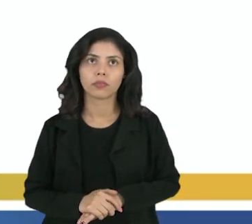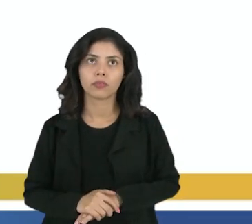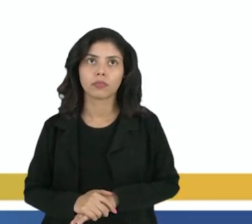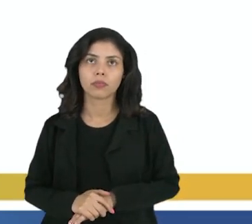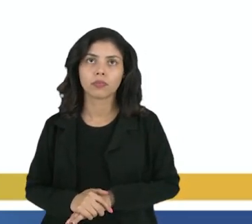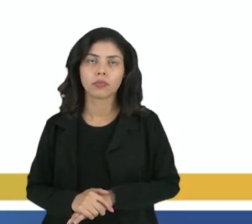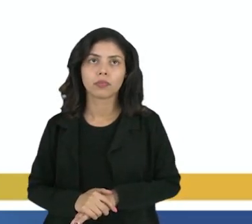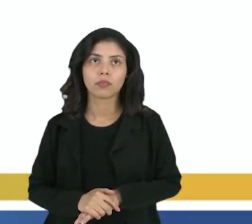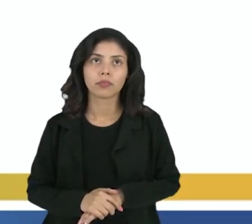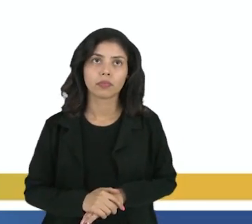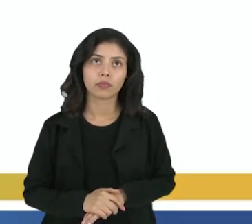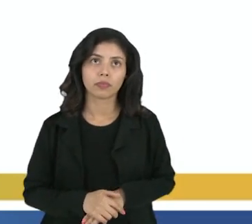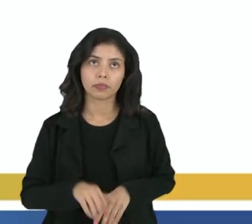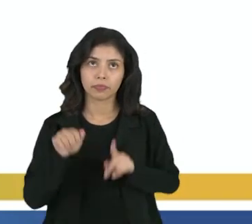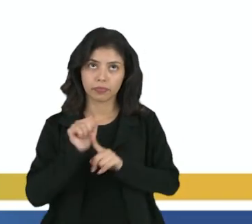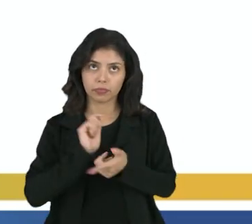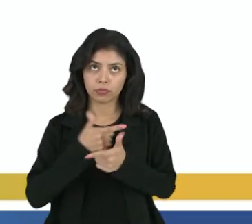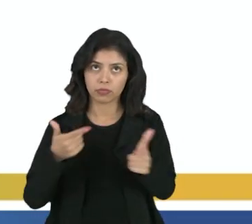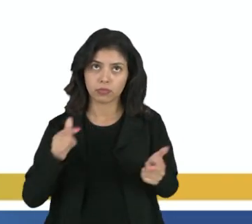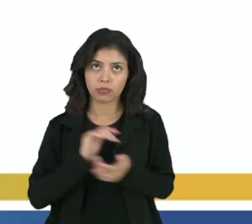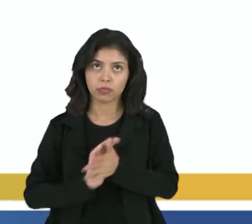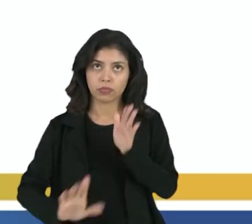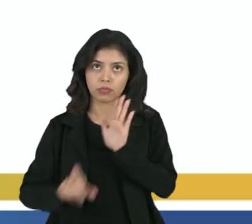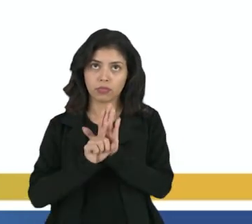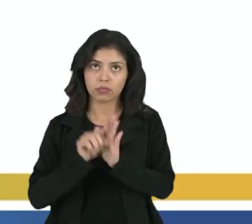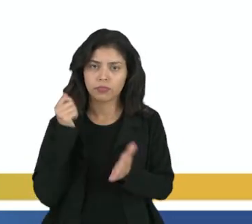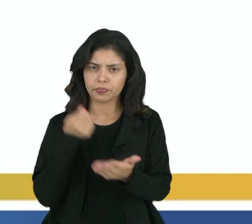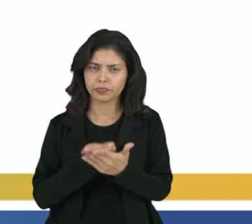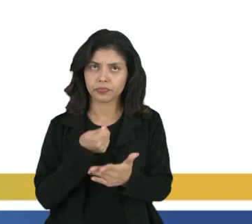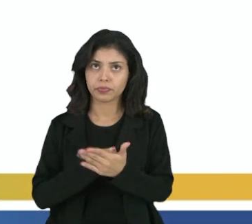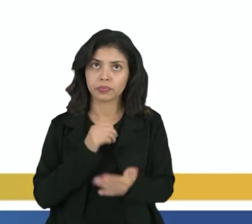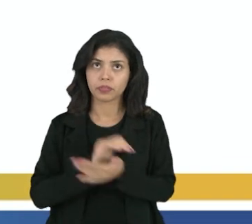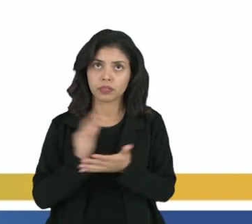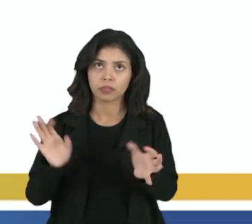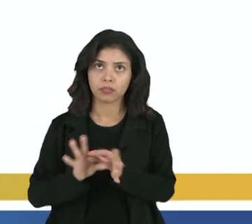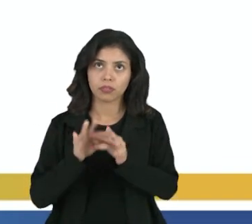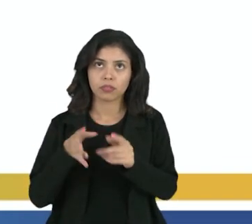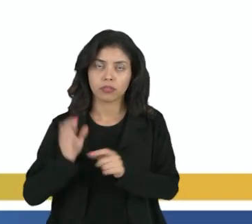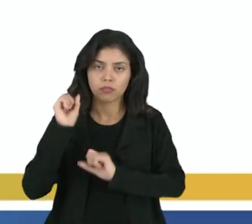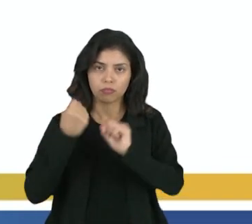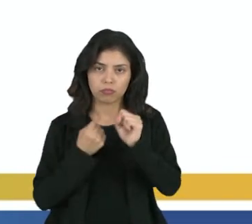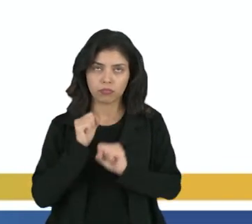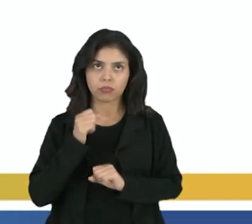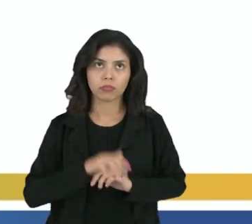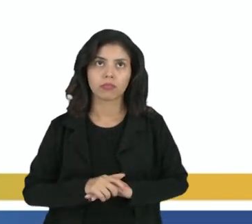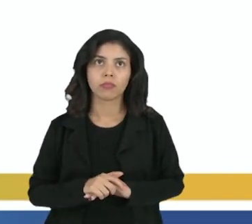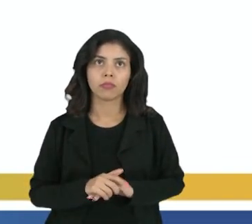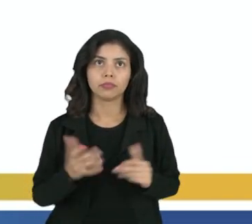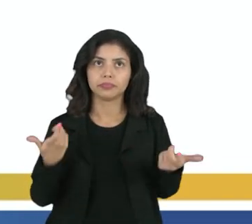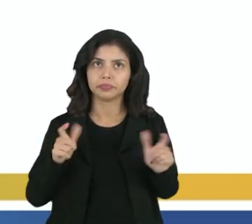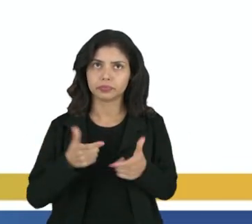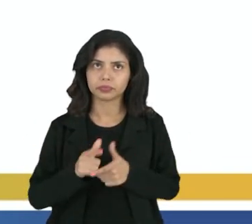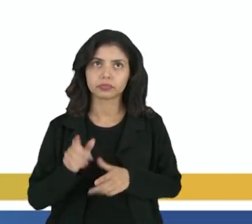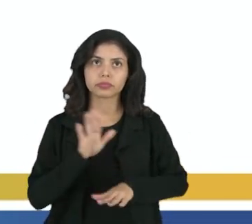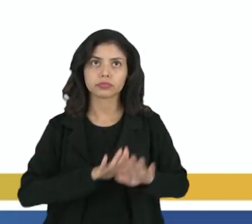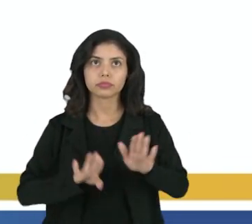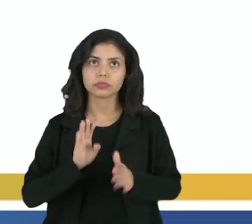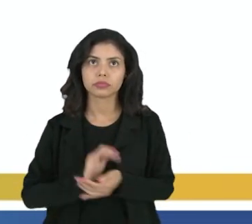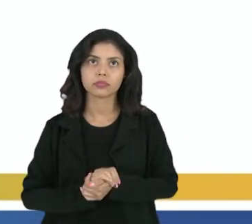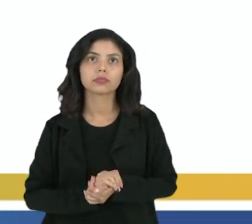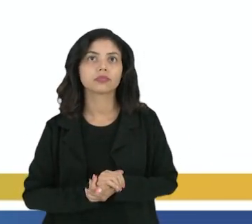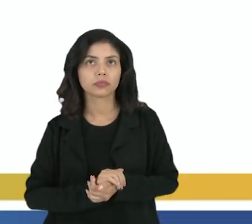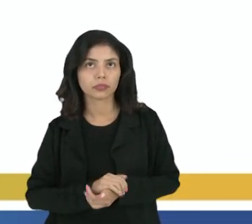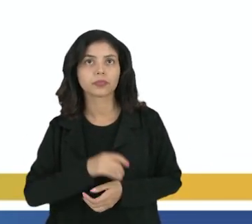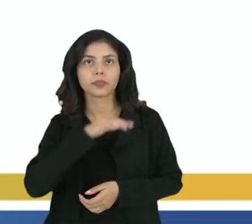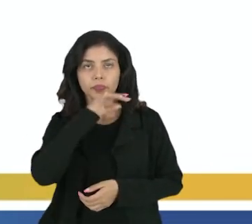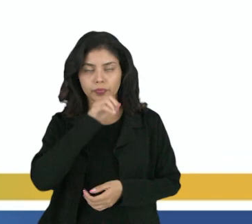poluição. Então, nós temos aqui na letra A, maior rigor nas leis que regem as instalações de fábricas e indústrias, diminuir a